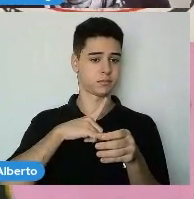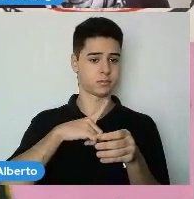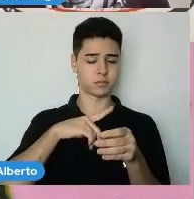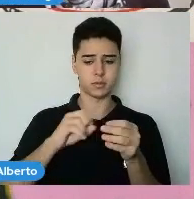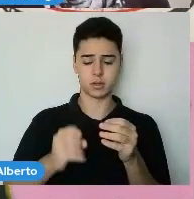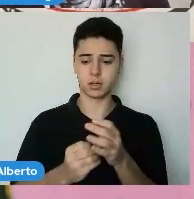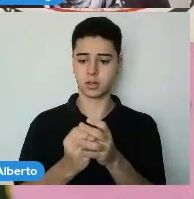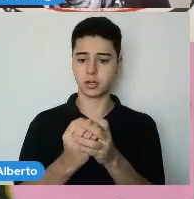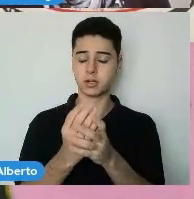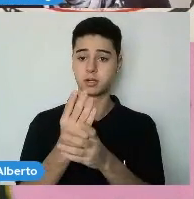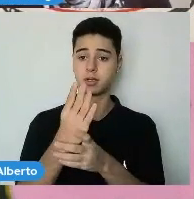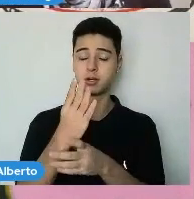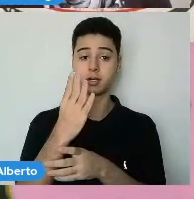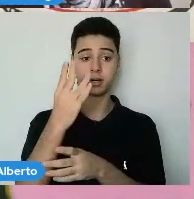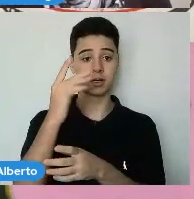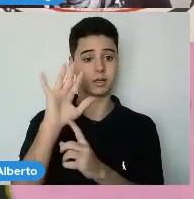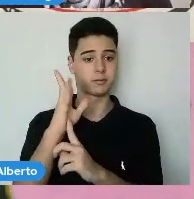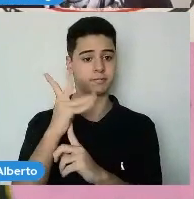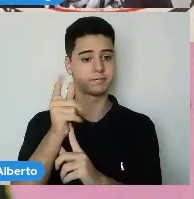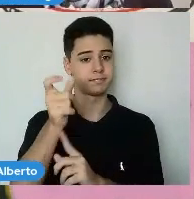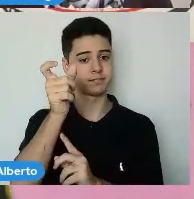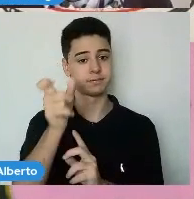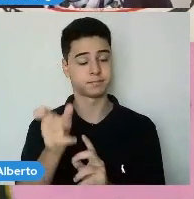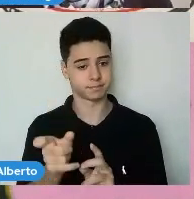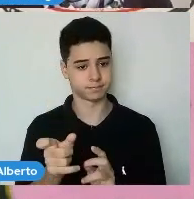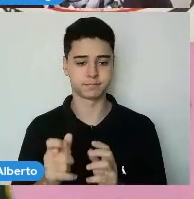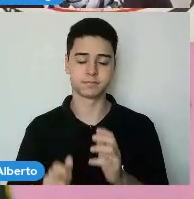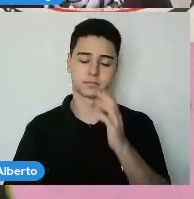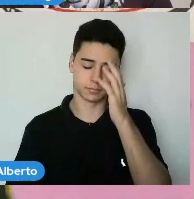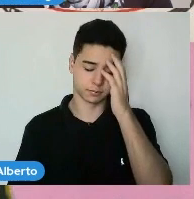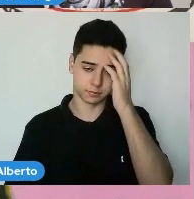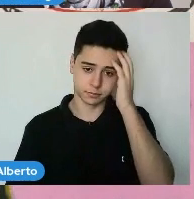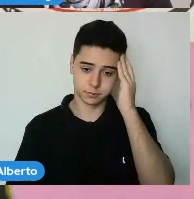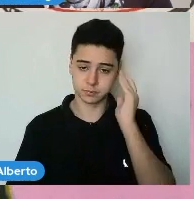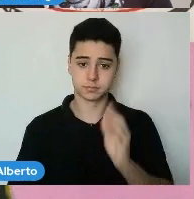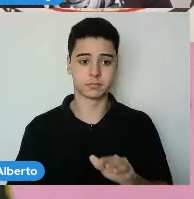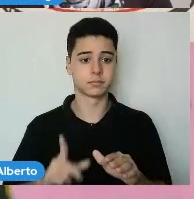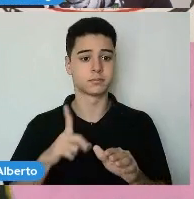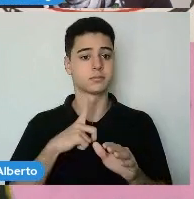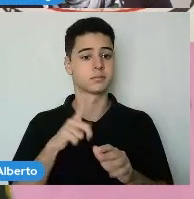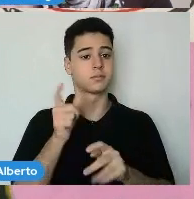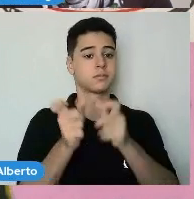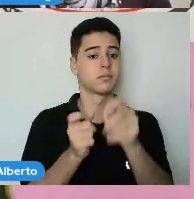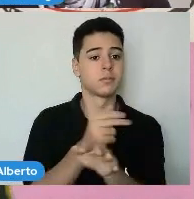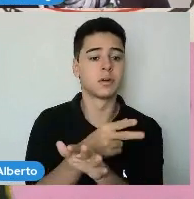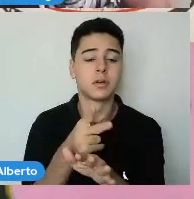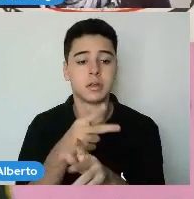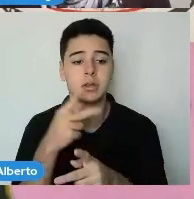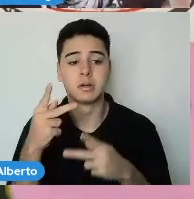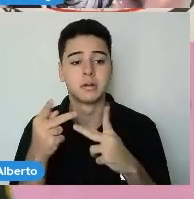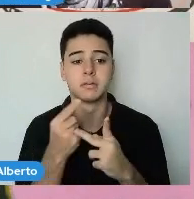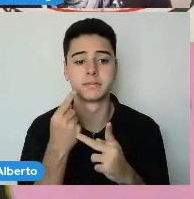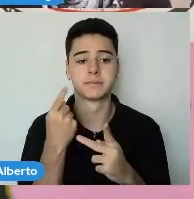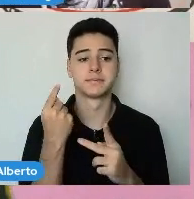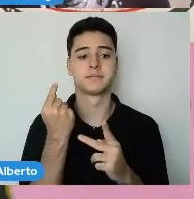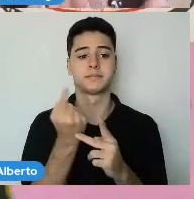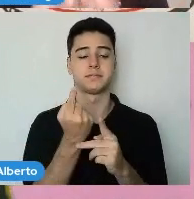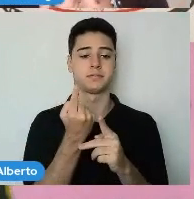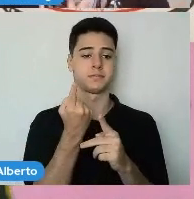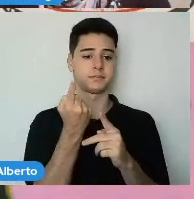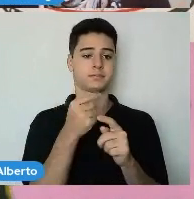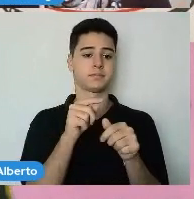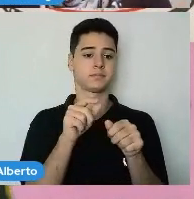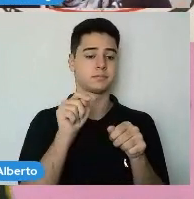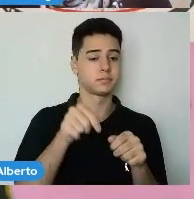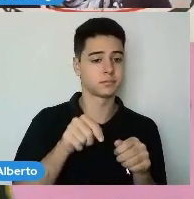florescer um artista, tá? Tem gente que vira para a gente aqui, assim, quando a gente faz algum tipo